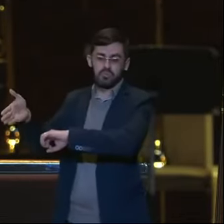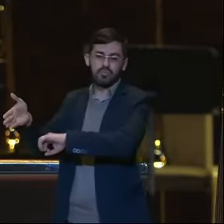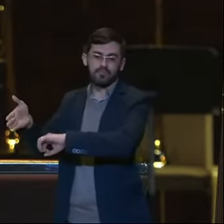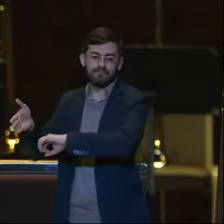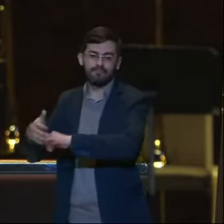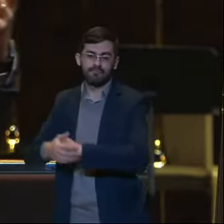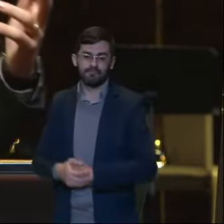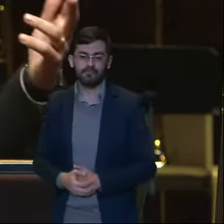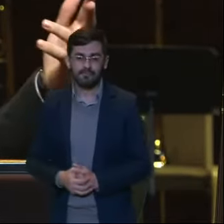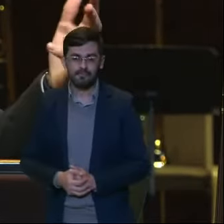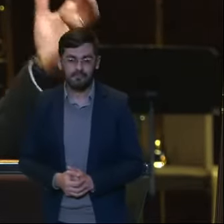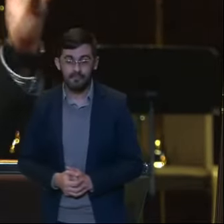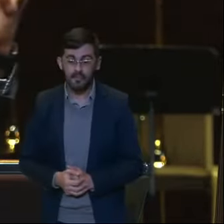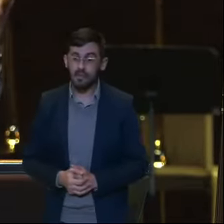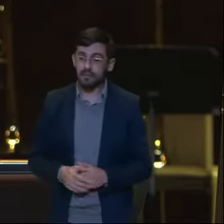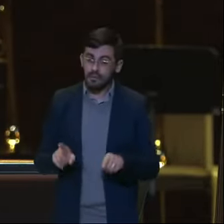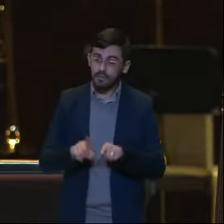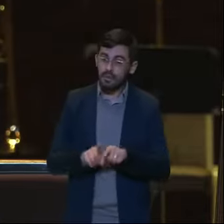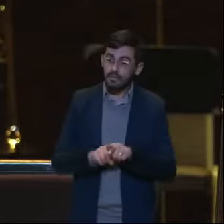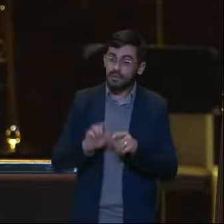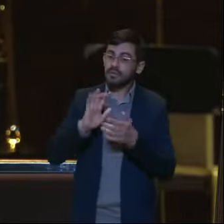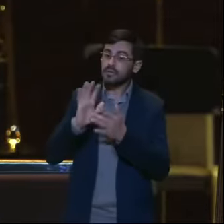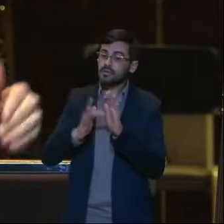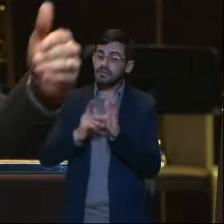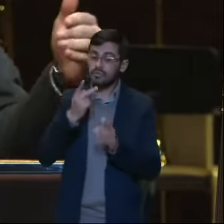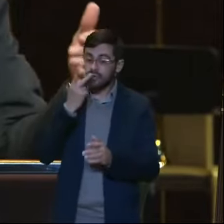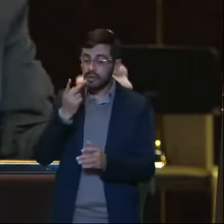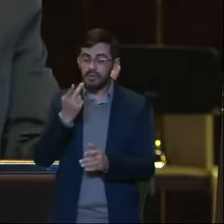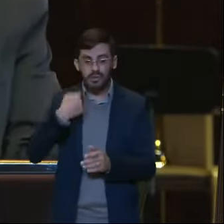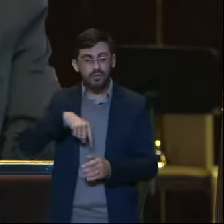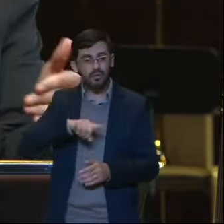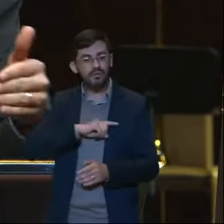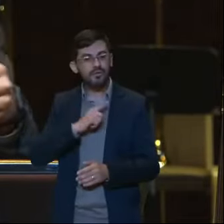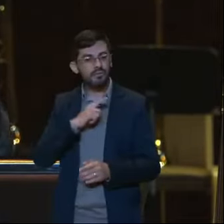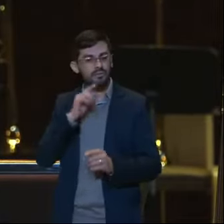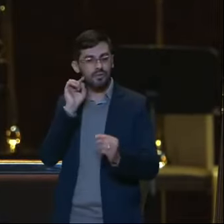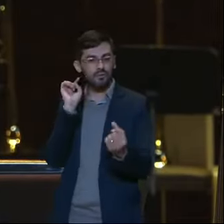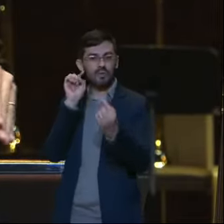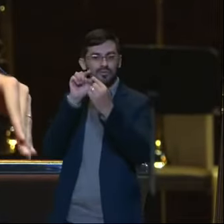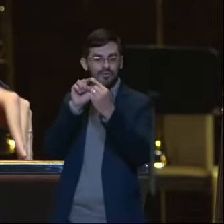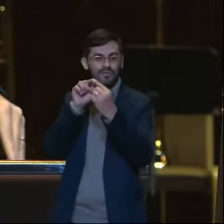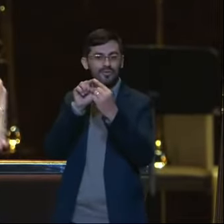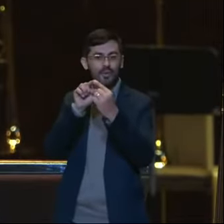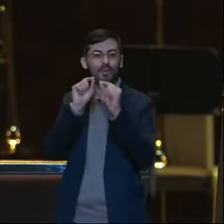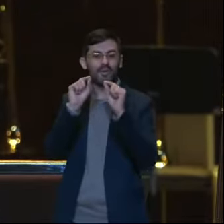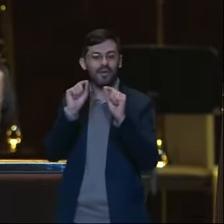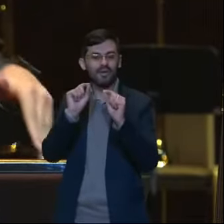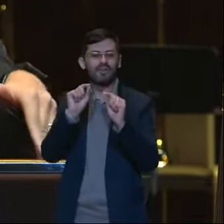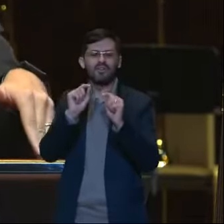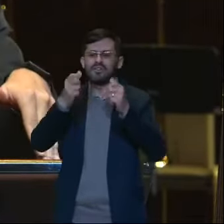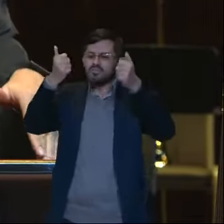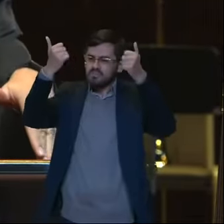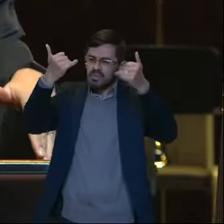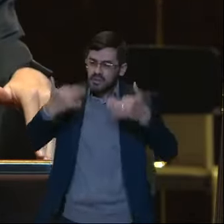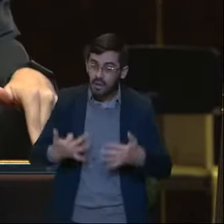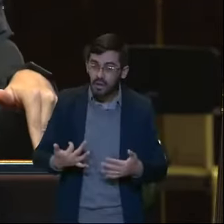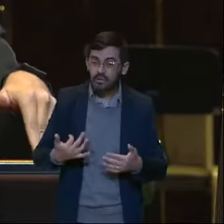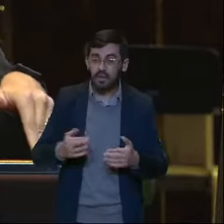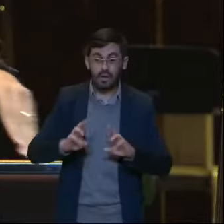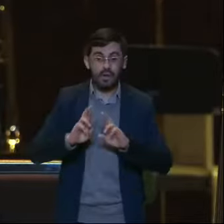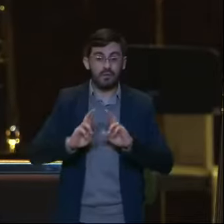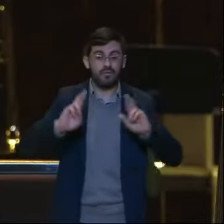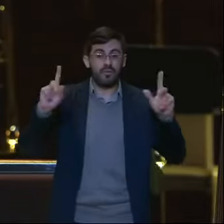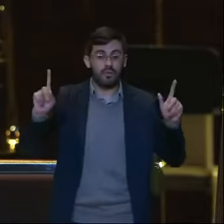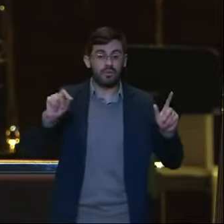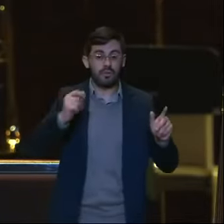diferentes em relação ao nosso destino eterno. E Jesus termina esse sermão com várias ilustrações, falando sobre a diferença daqueles que seguem